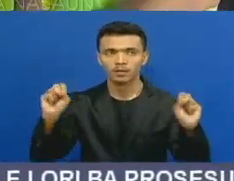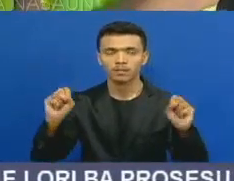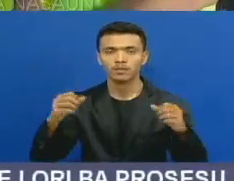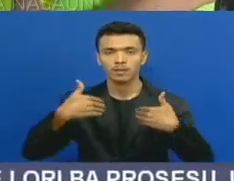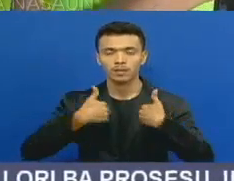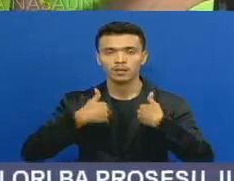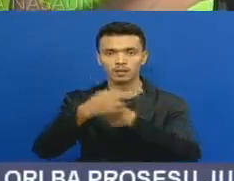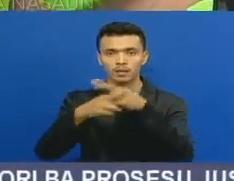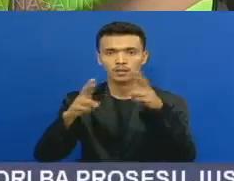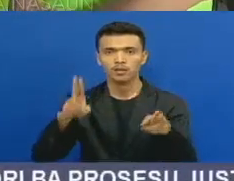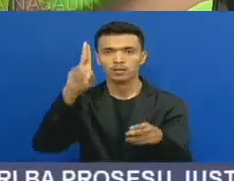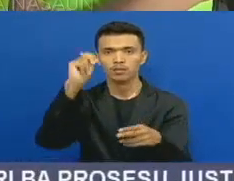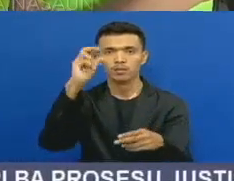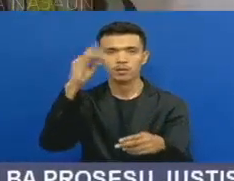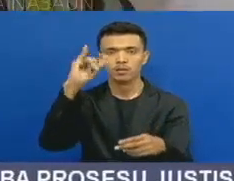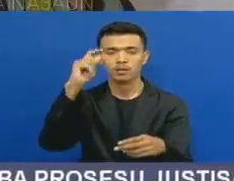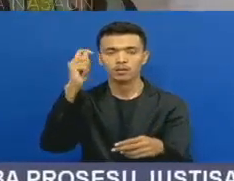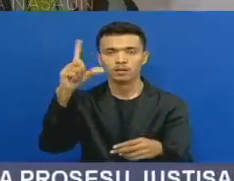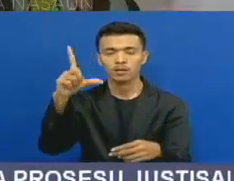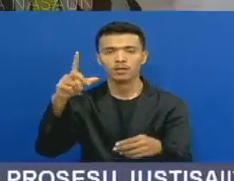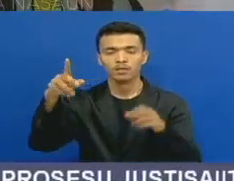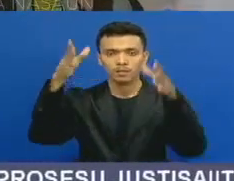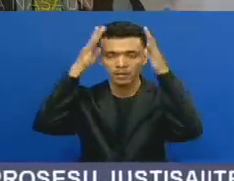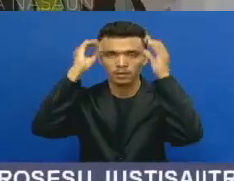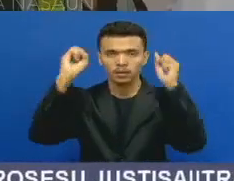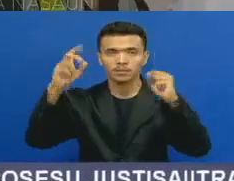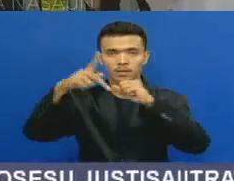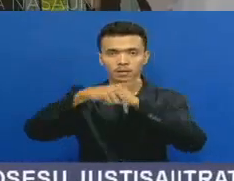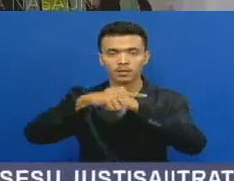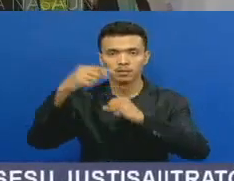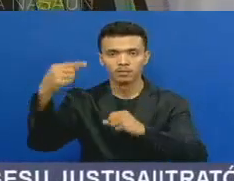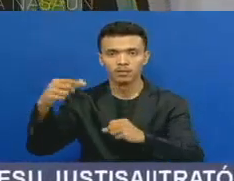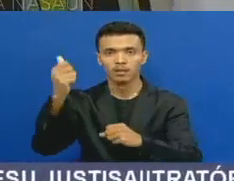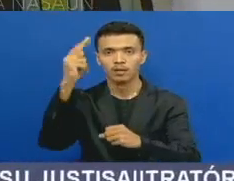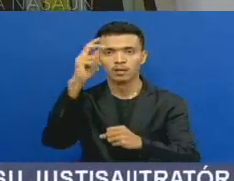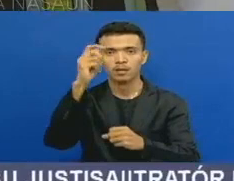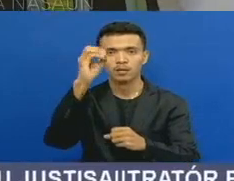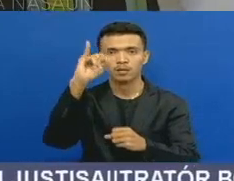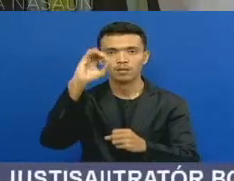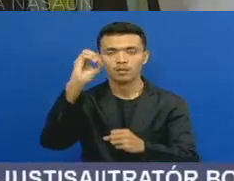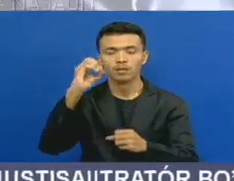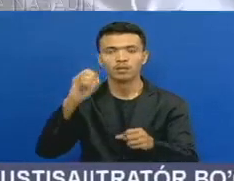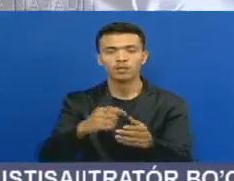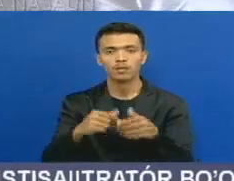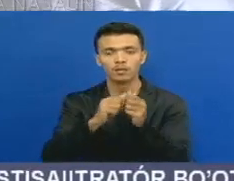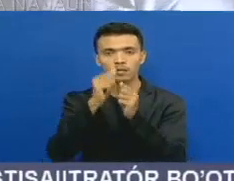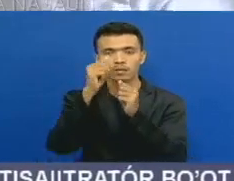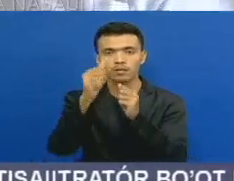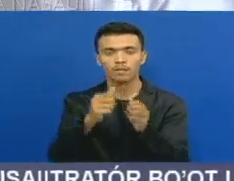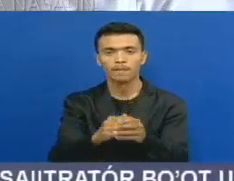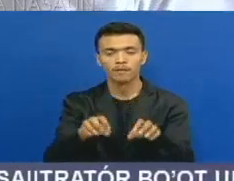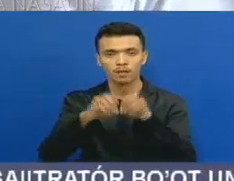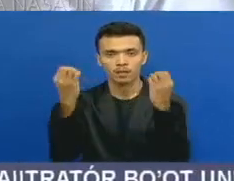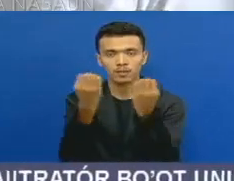a Salão Unital. Presidente Partido Os Verdes de Timor, António Lela Huno Cruz, orienta a organização engenheiro